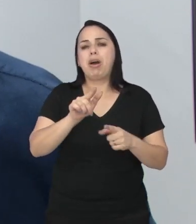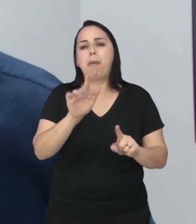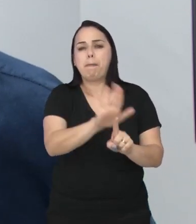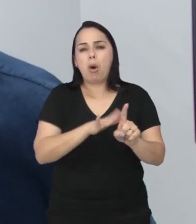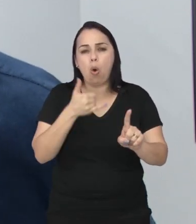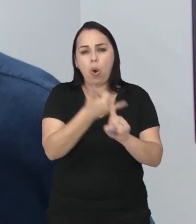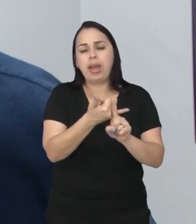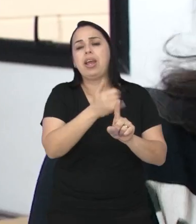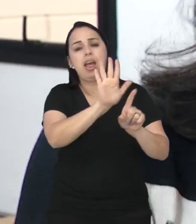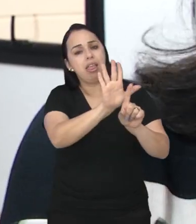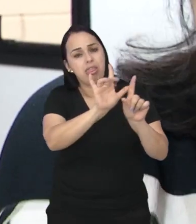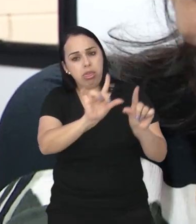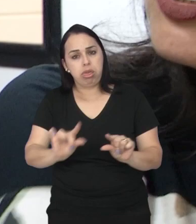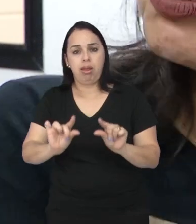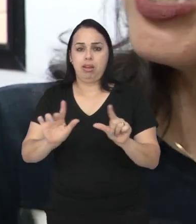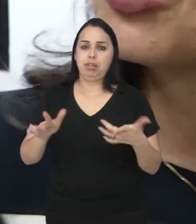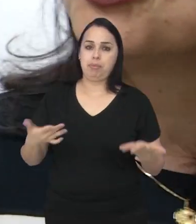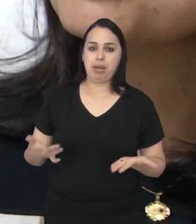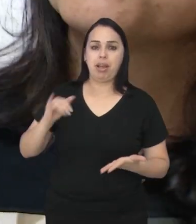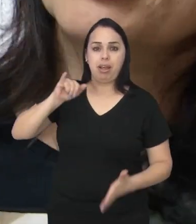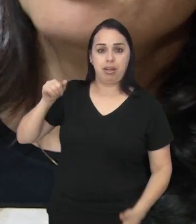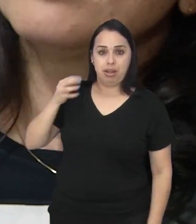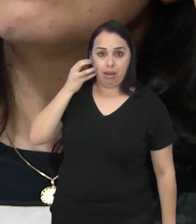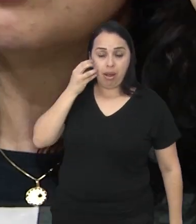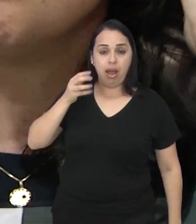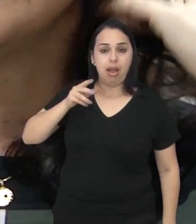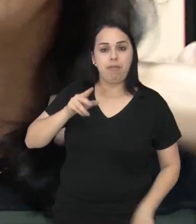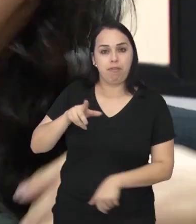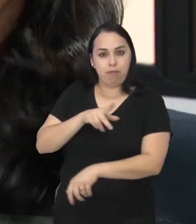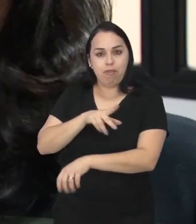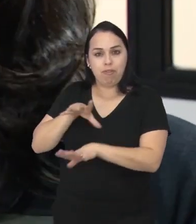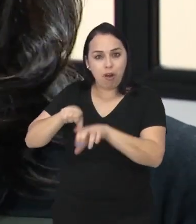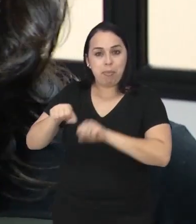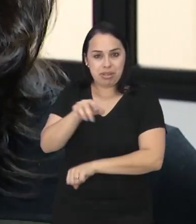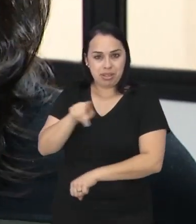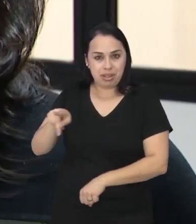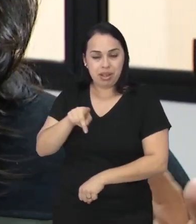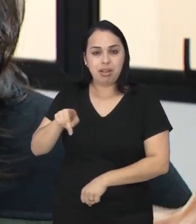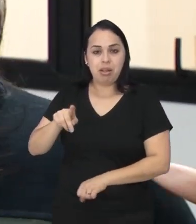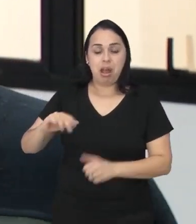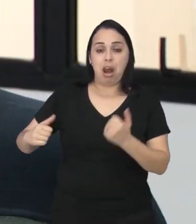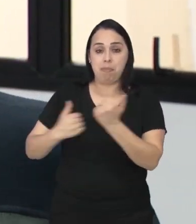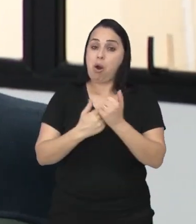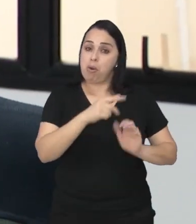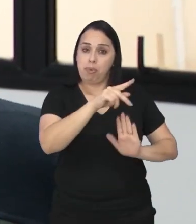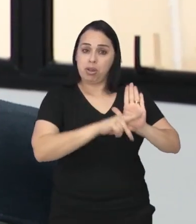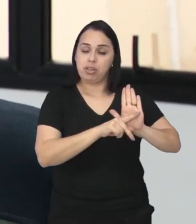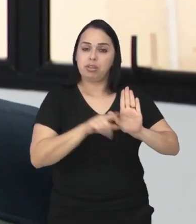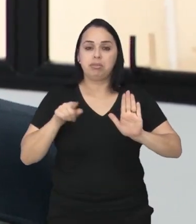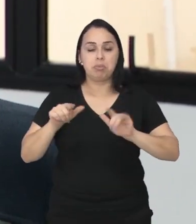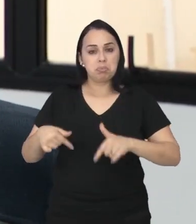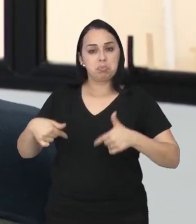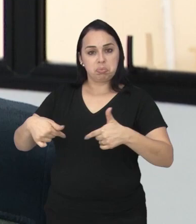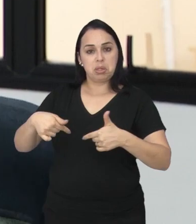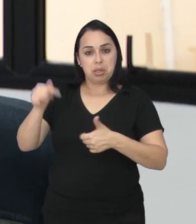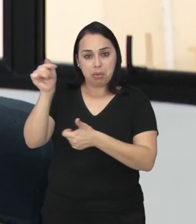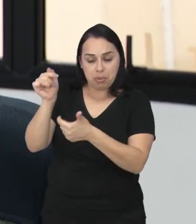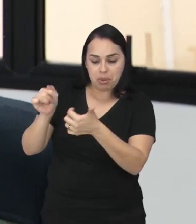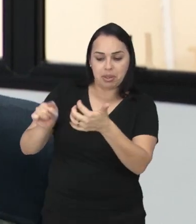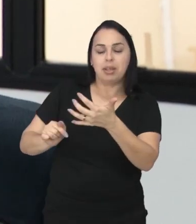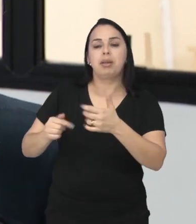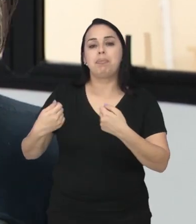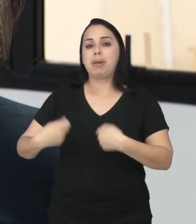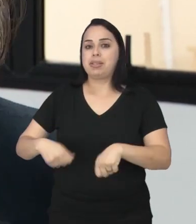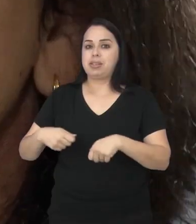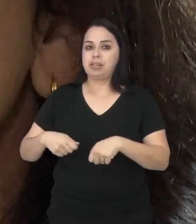problema do bullying, né? A vereadora Juliana Fraga, que é professora, apoia o projeto e aponta algumas ações que devem